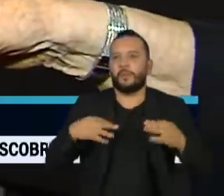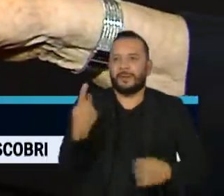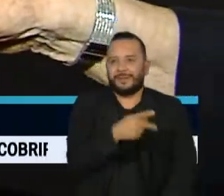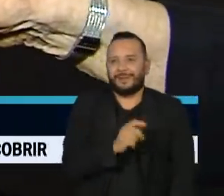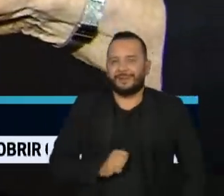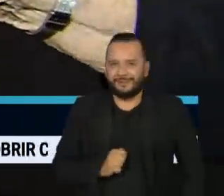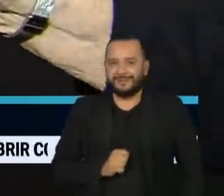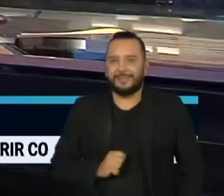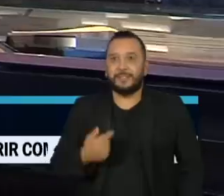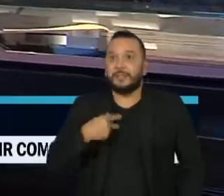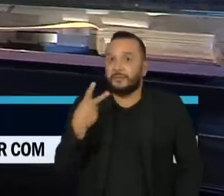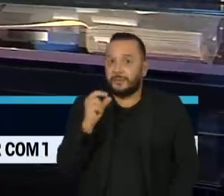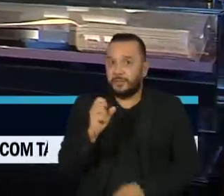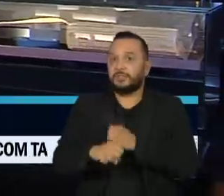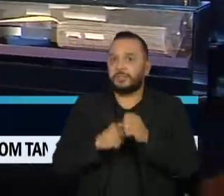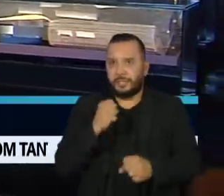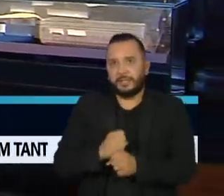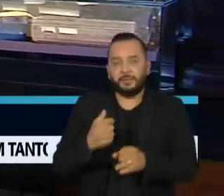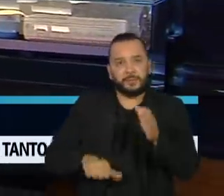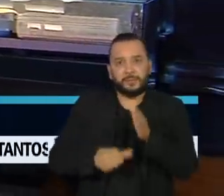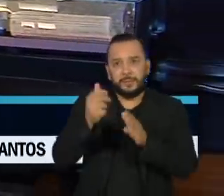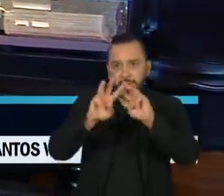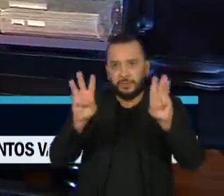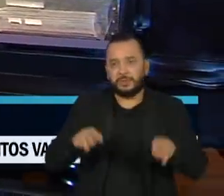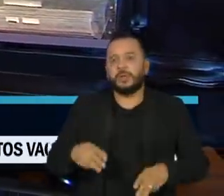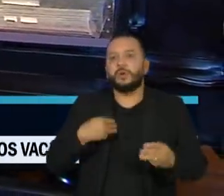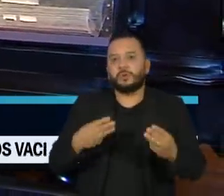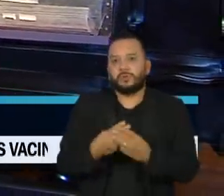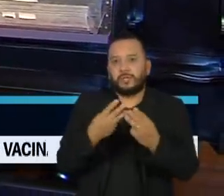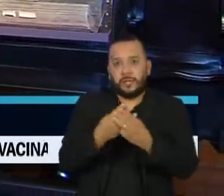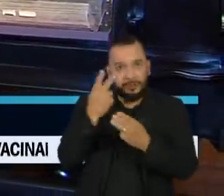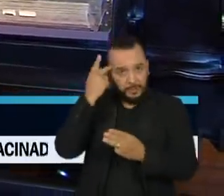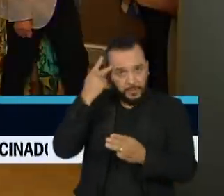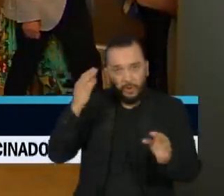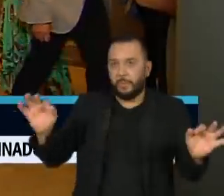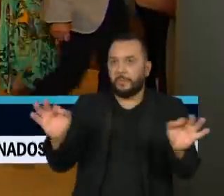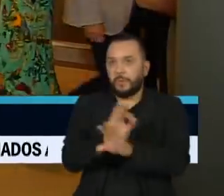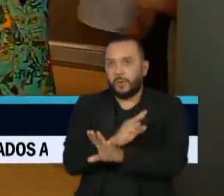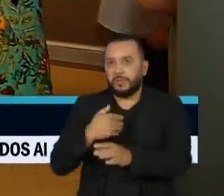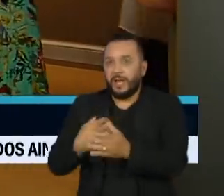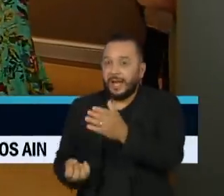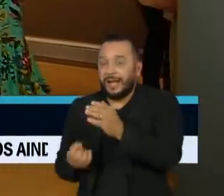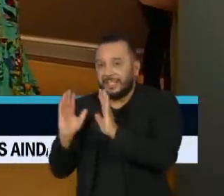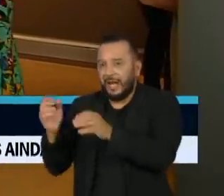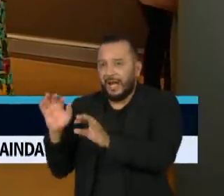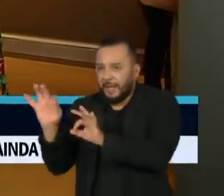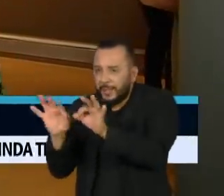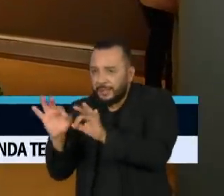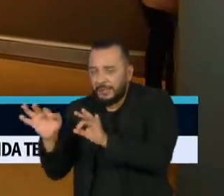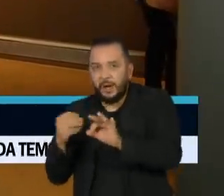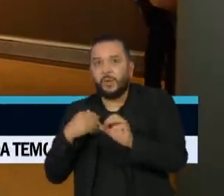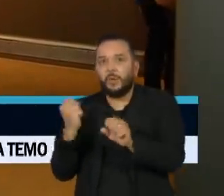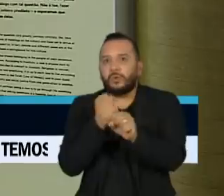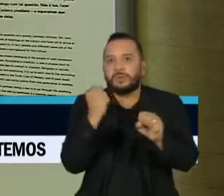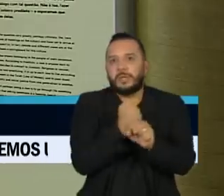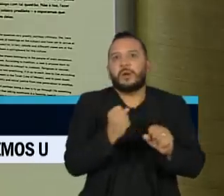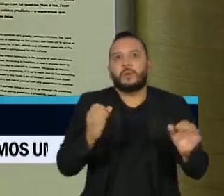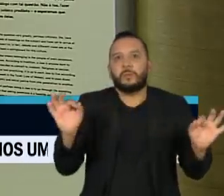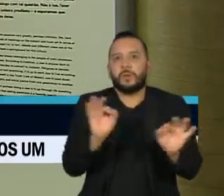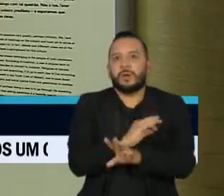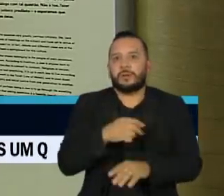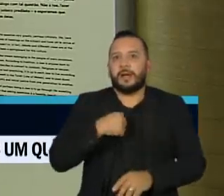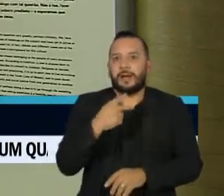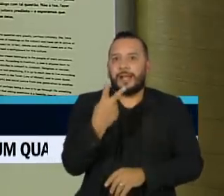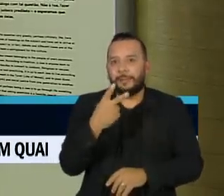para o primeiro Museu Judaico de São Paulo ficar pronto, desde a elaboração até a construção que terminou em 2019. Só não